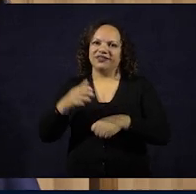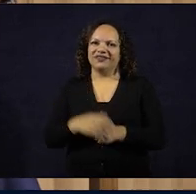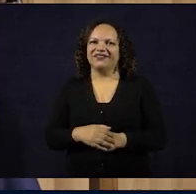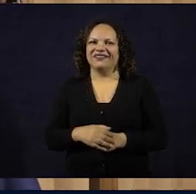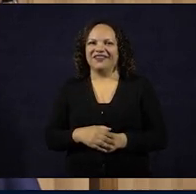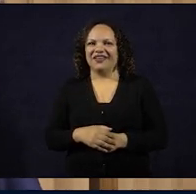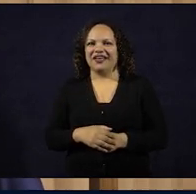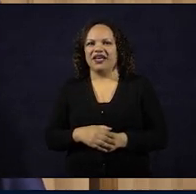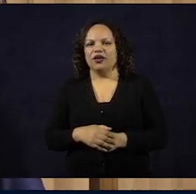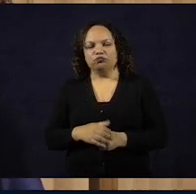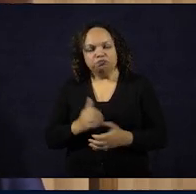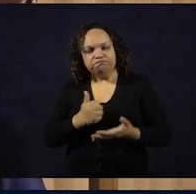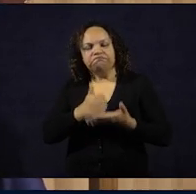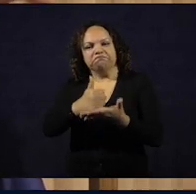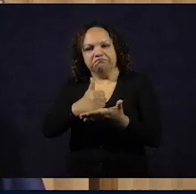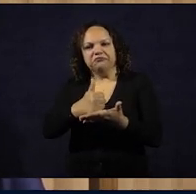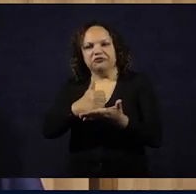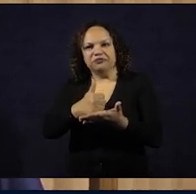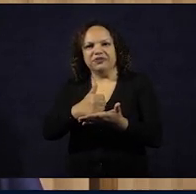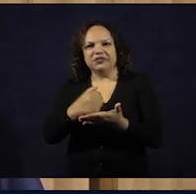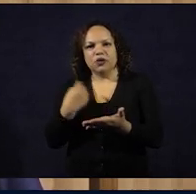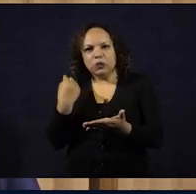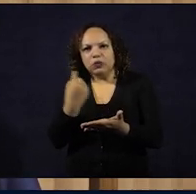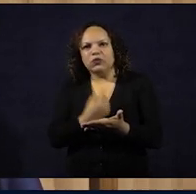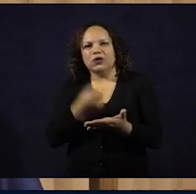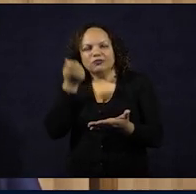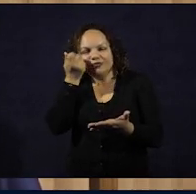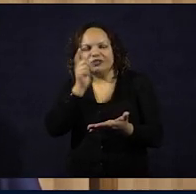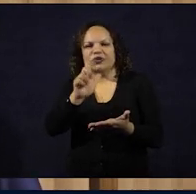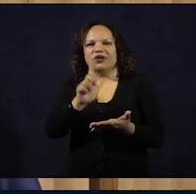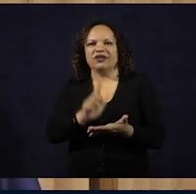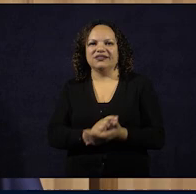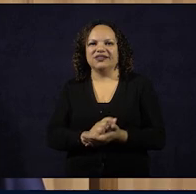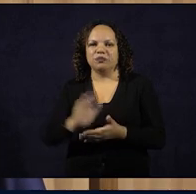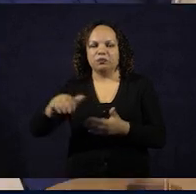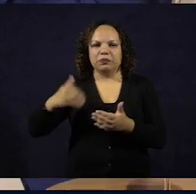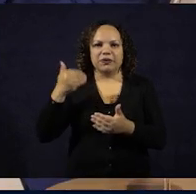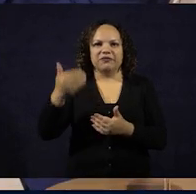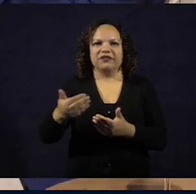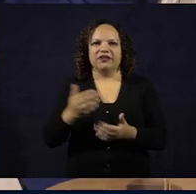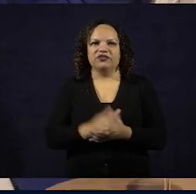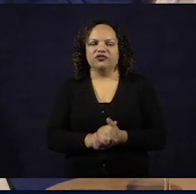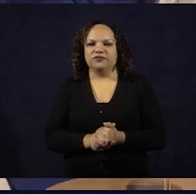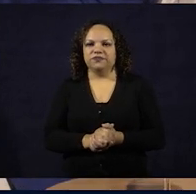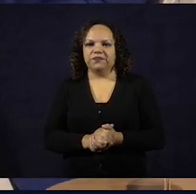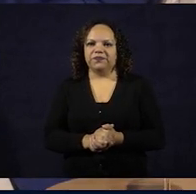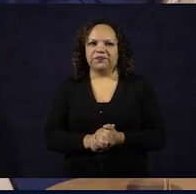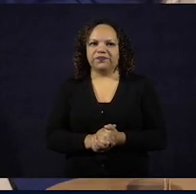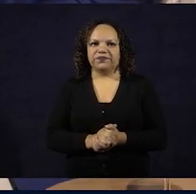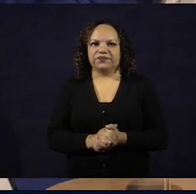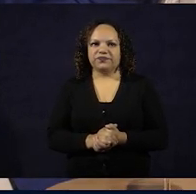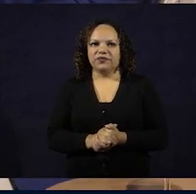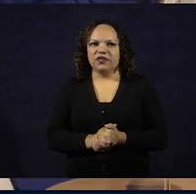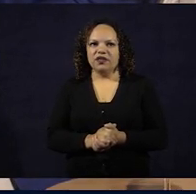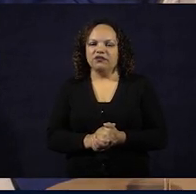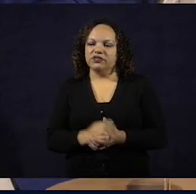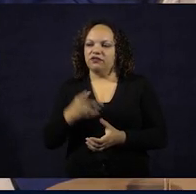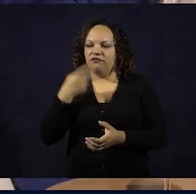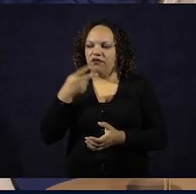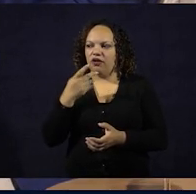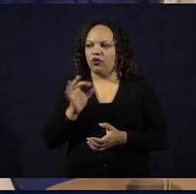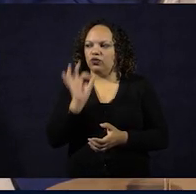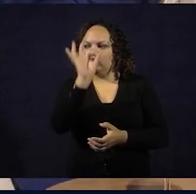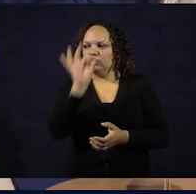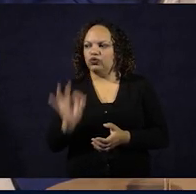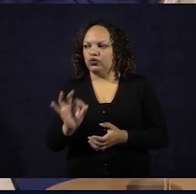tô mais otimista com a nossa capacidade de entregar desenvolvimento para frente você citou esse juros lá fora né